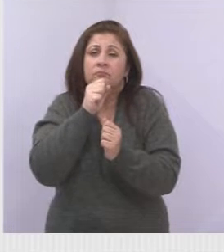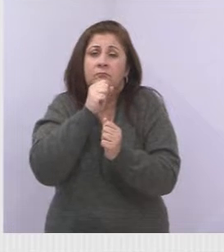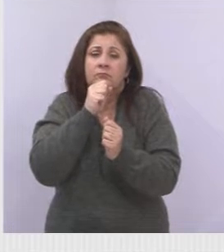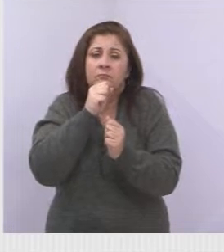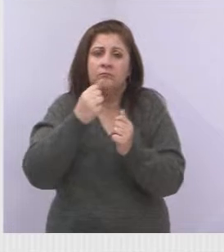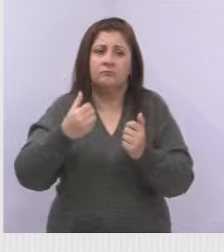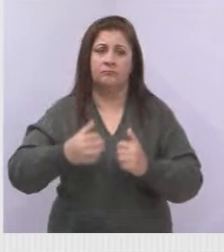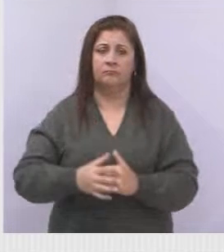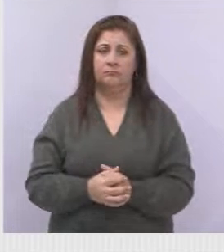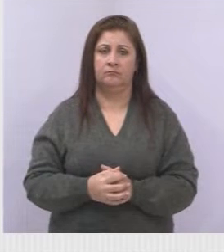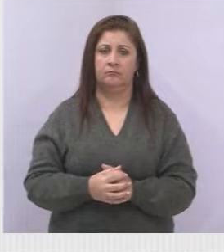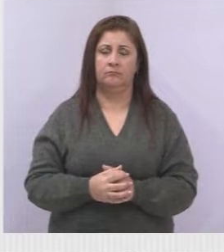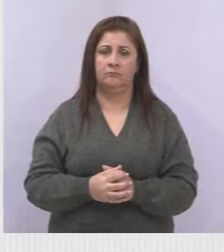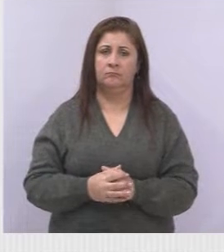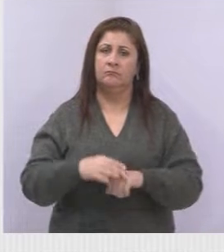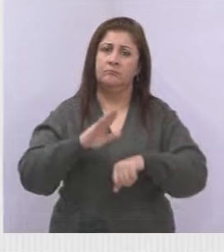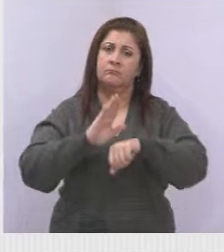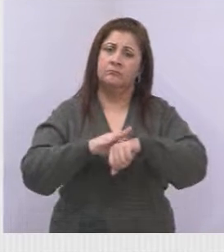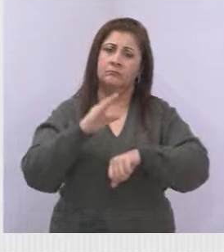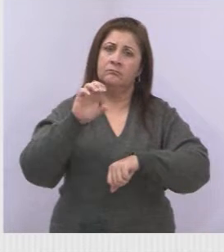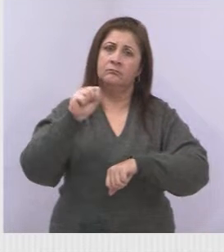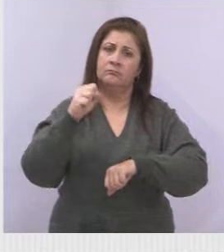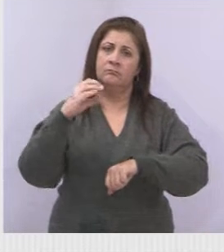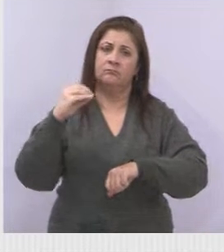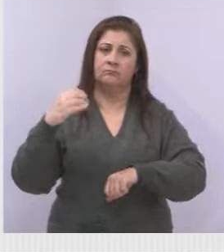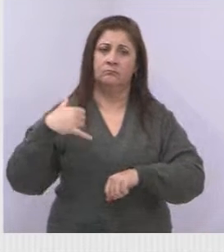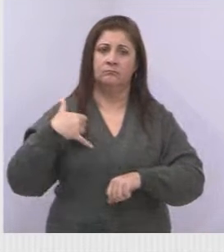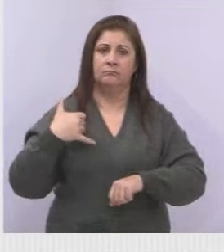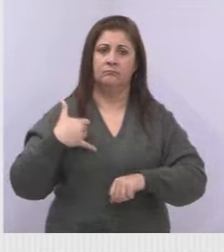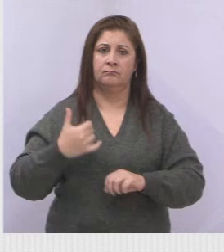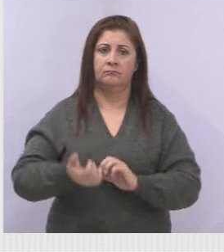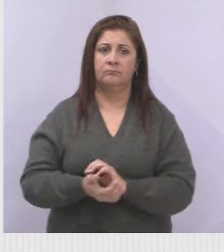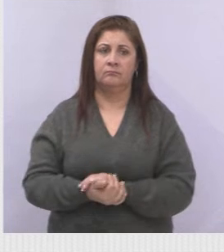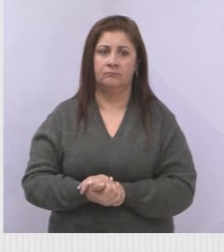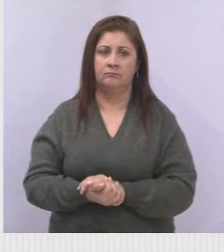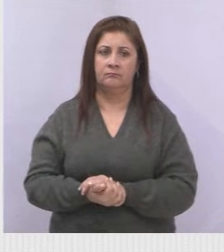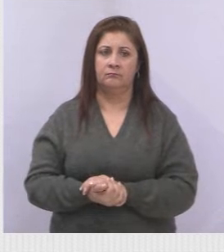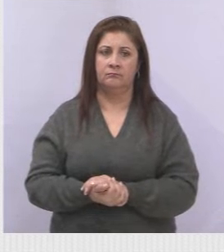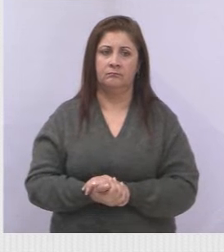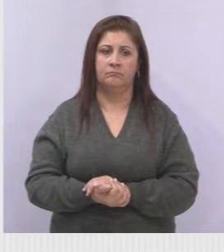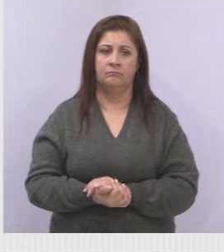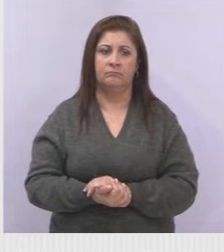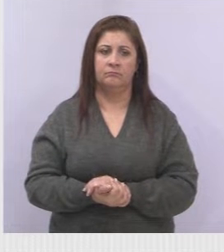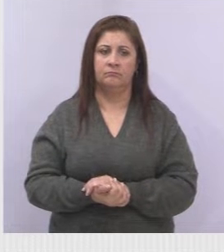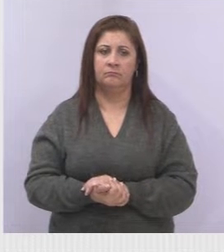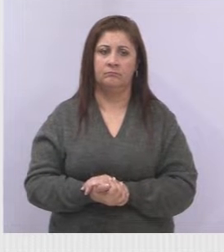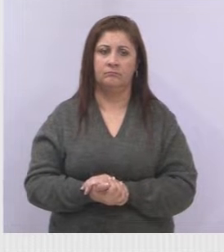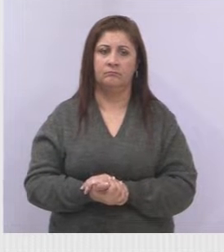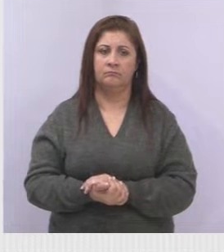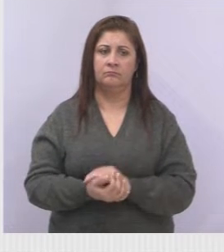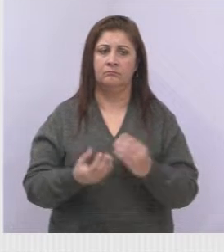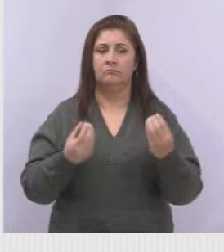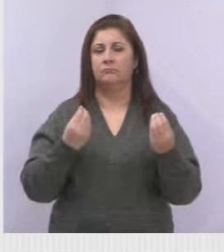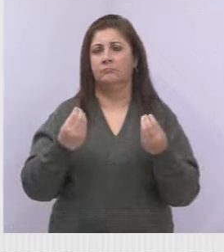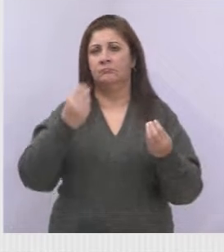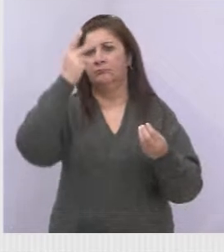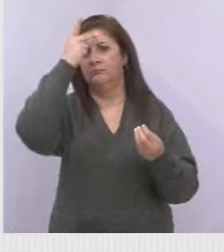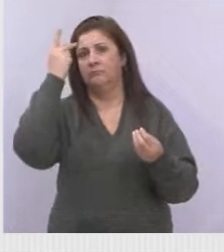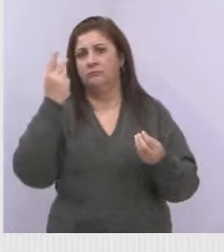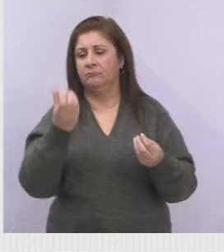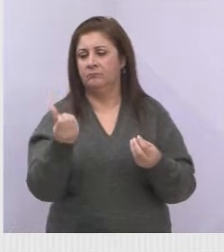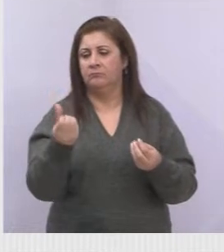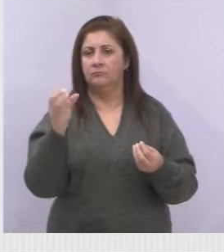senhorinha, com certeza, tem mais de 80 anos, está aí na fila. Tem mais uma? Olha para vocês verem a